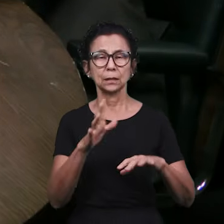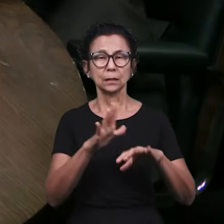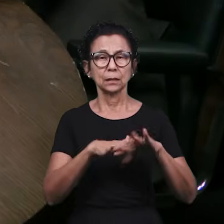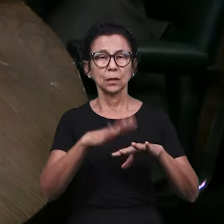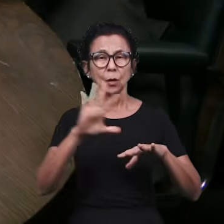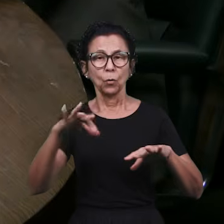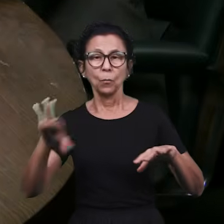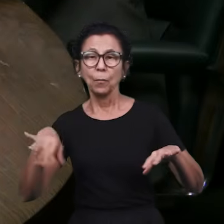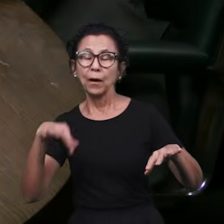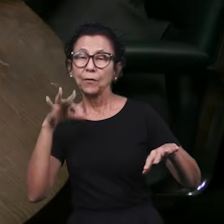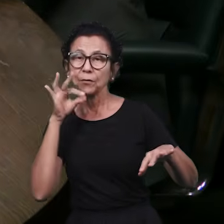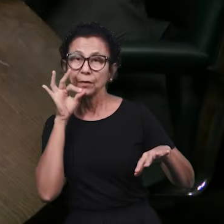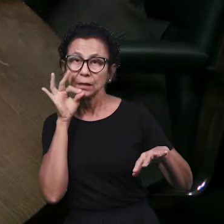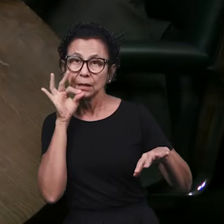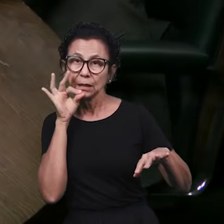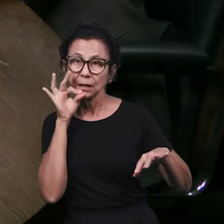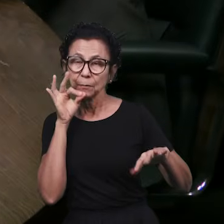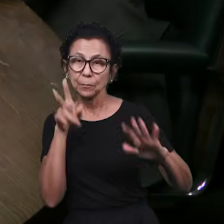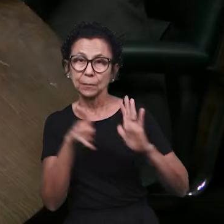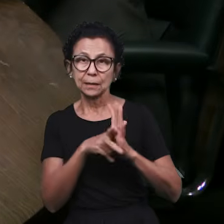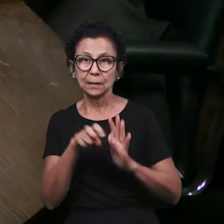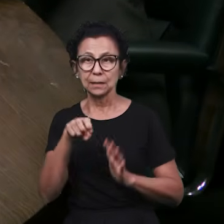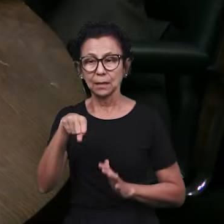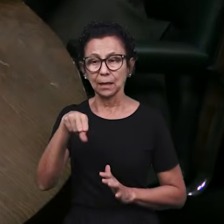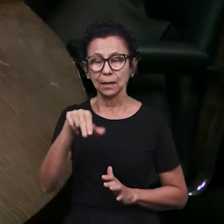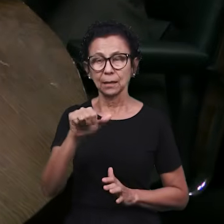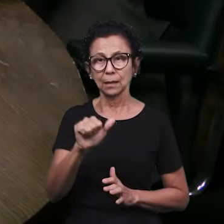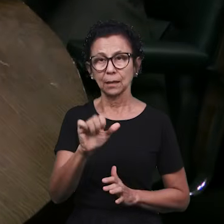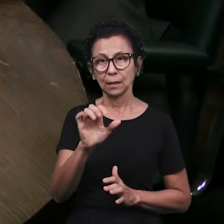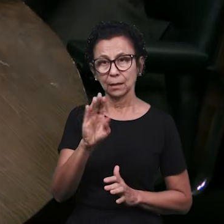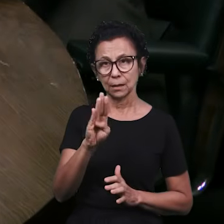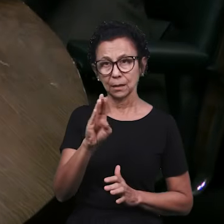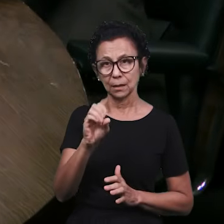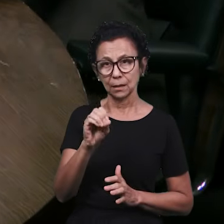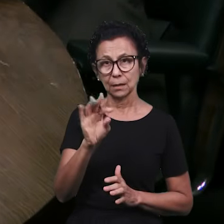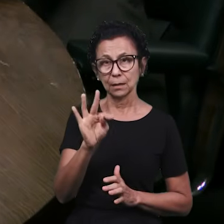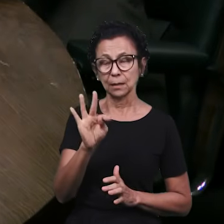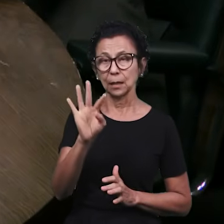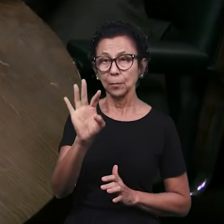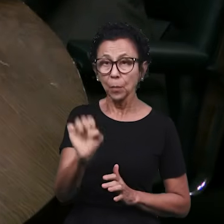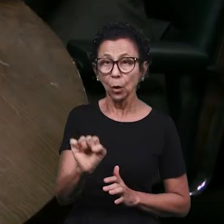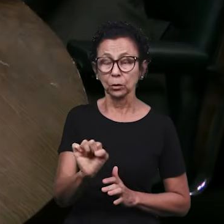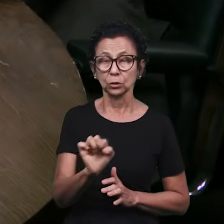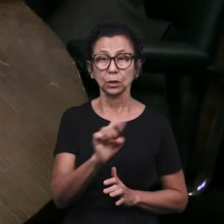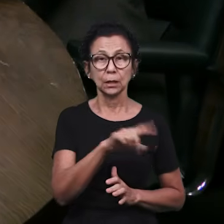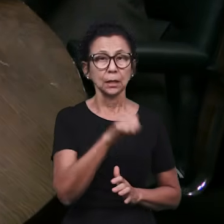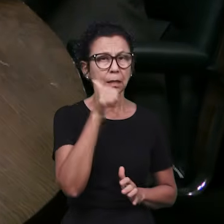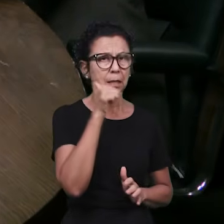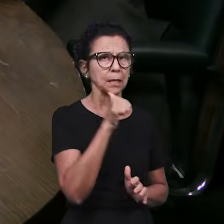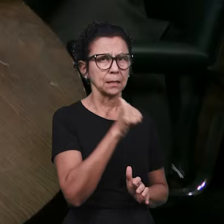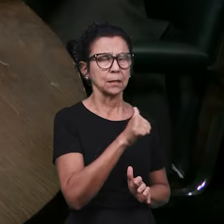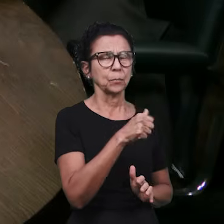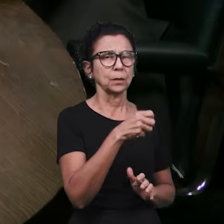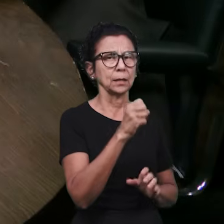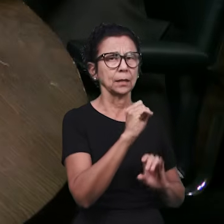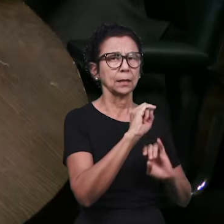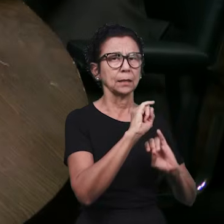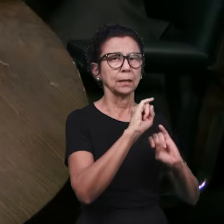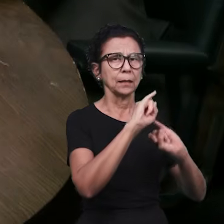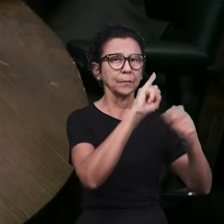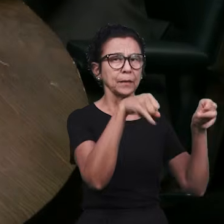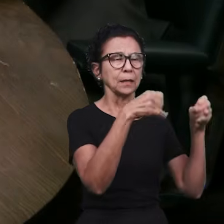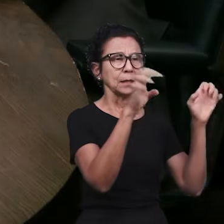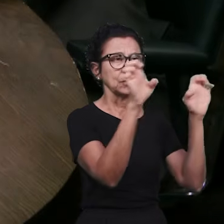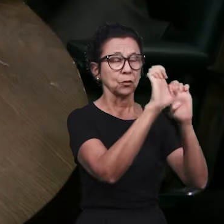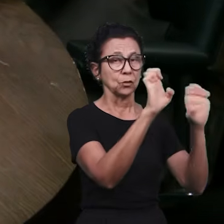mandou matar Nabote, porque Nabote não quis dar a vinha dos seus pais para Acabe e Jezabel, né. E